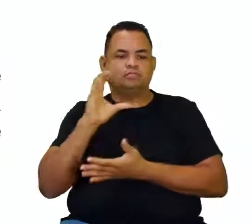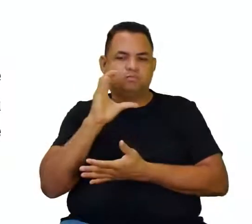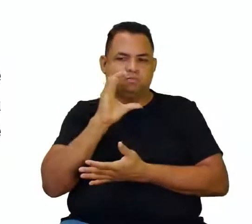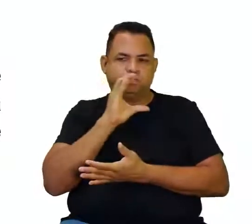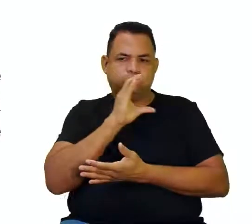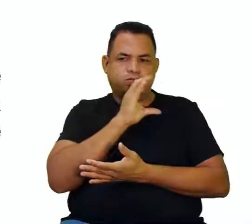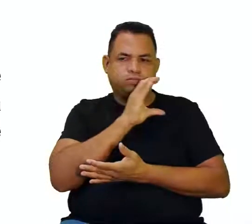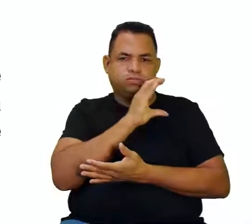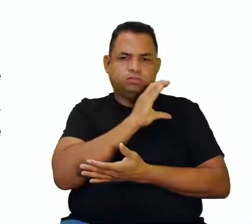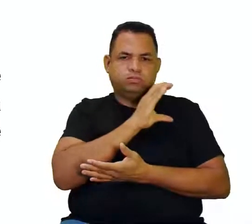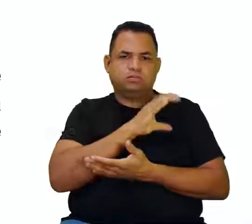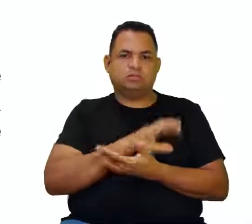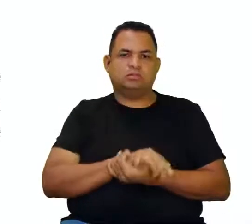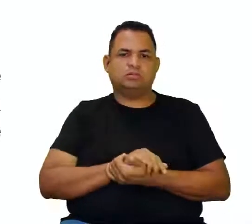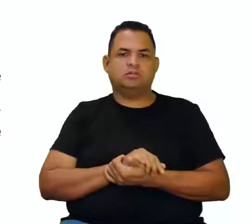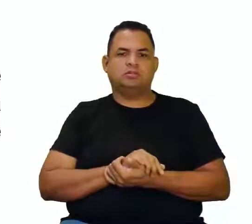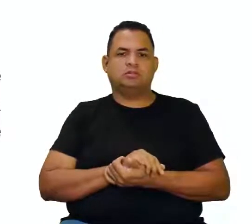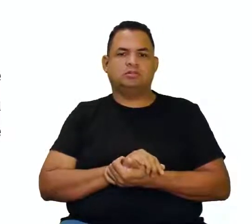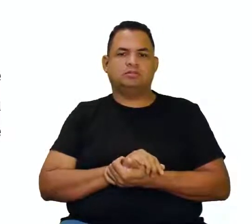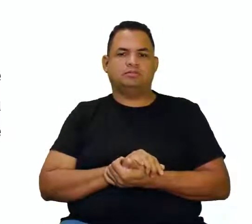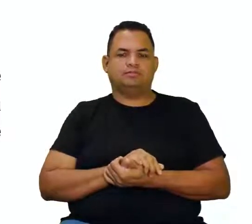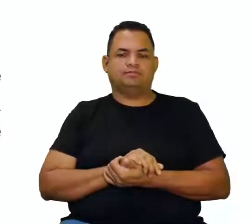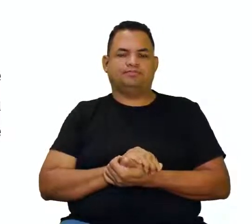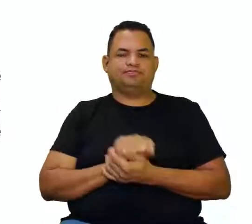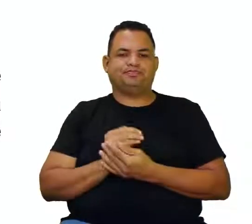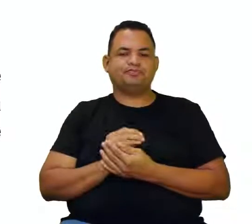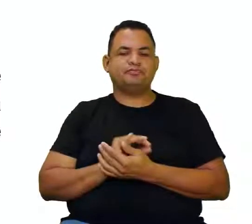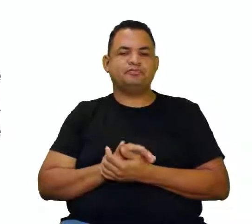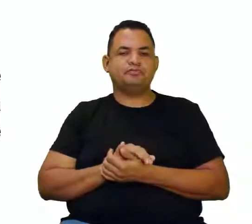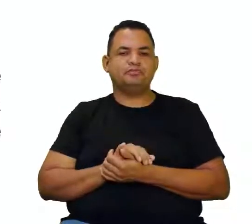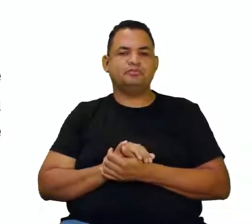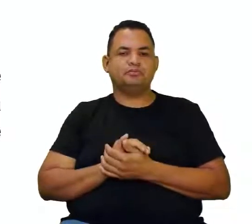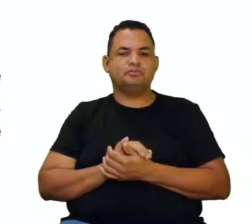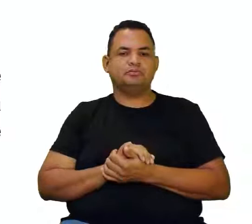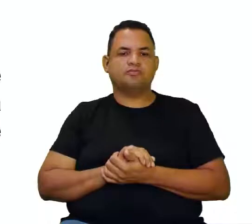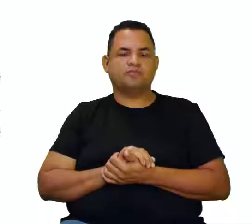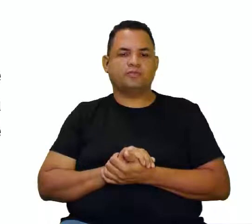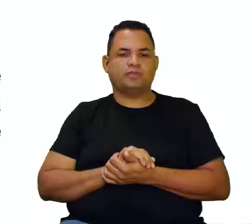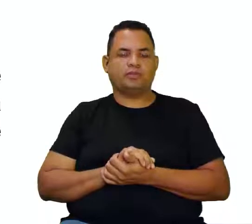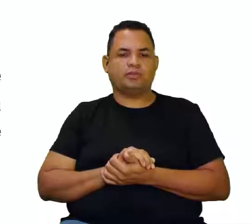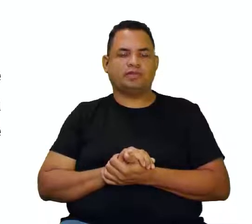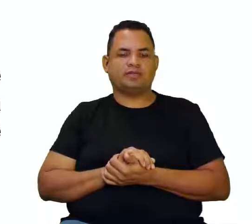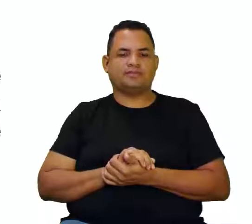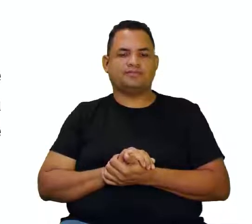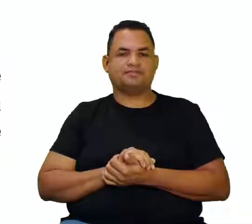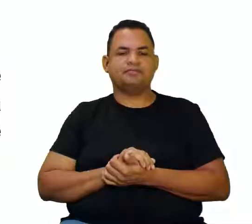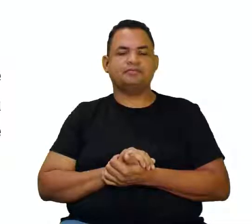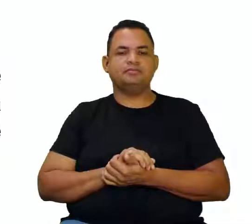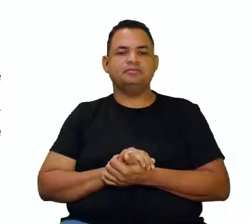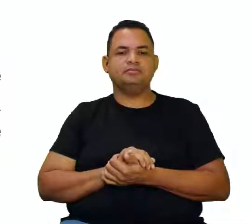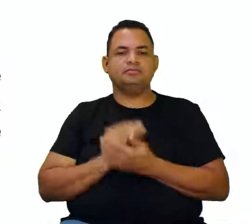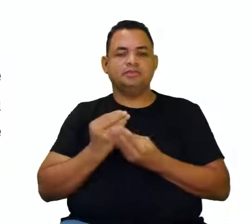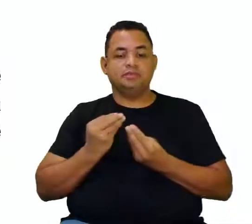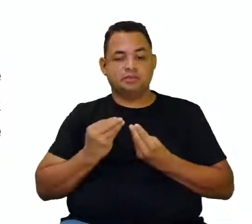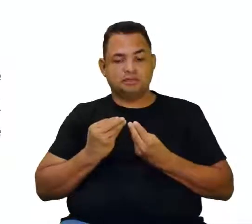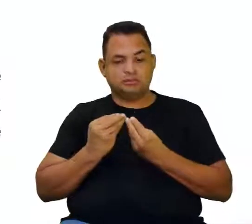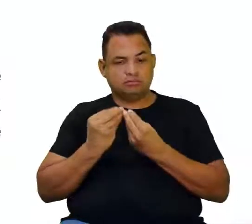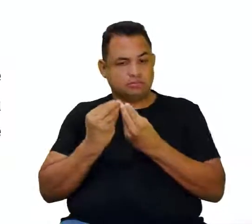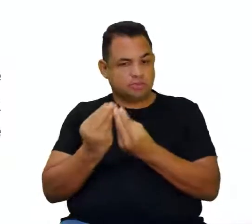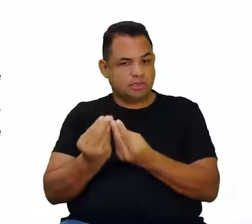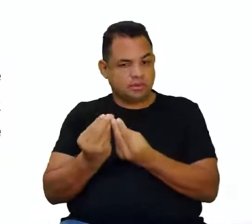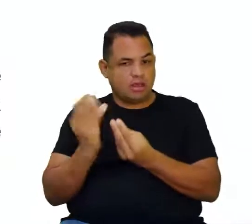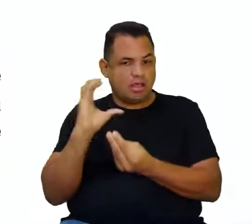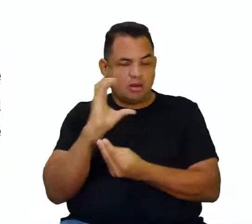estou fornecendo ou retirando o calor da minha água? Vamos colocar nesses termos genéricos. Eu estou fornecendo o